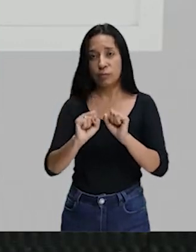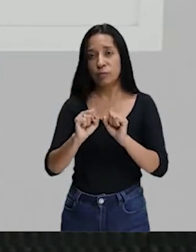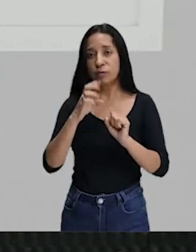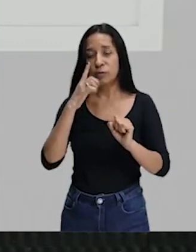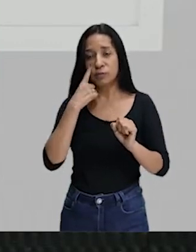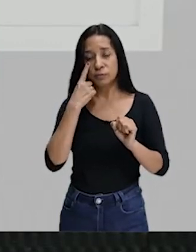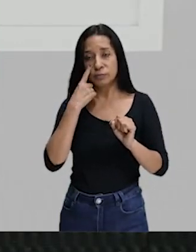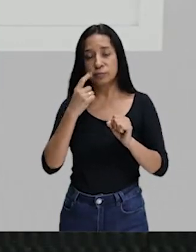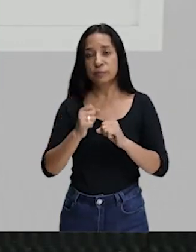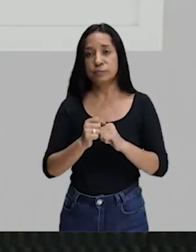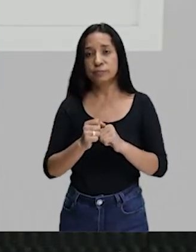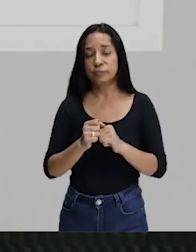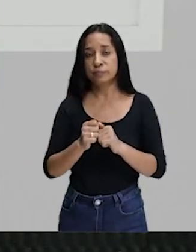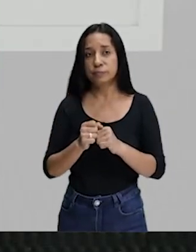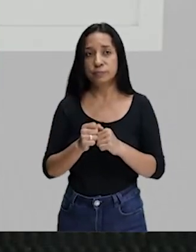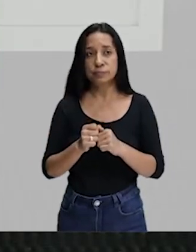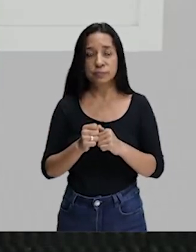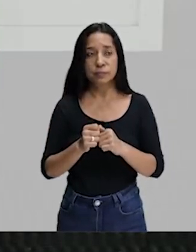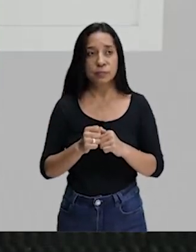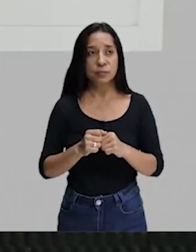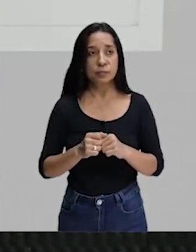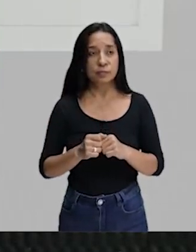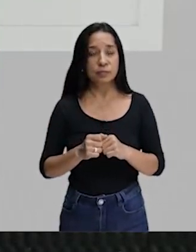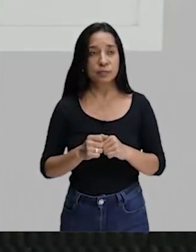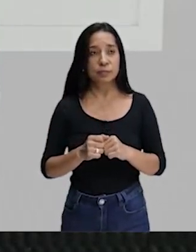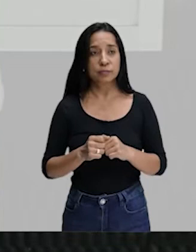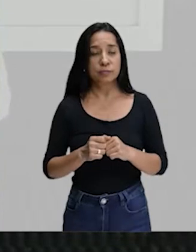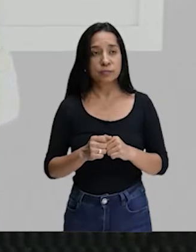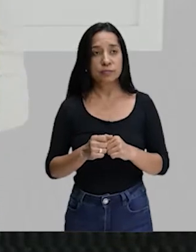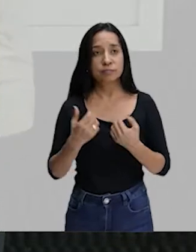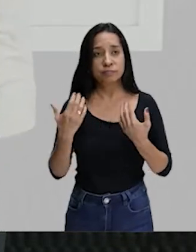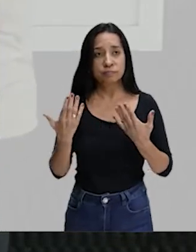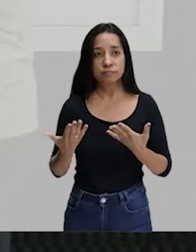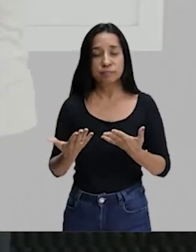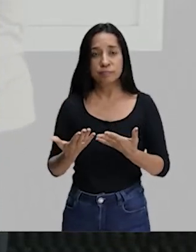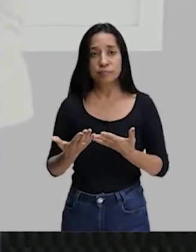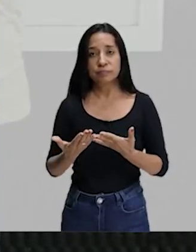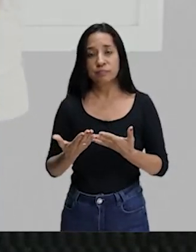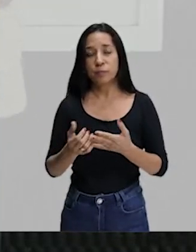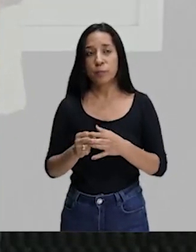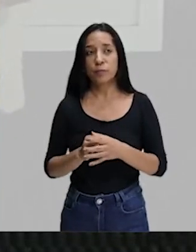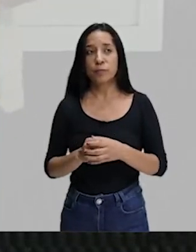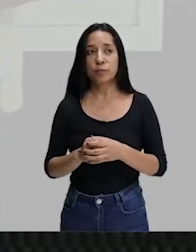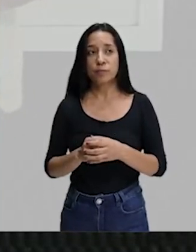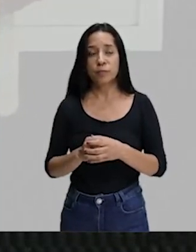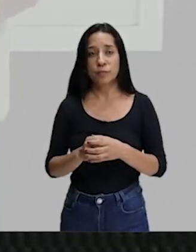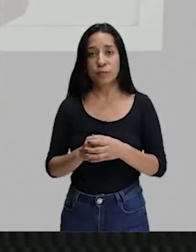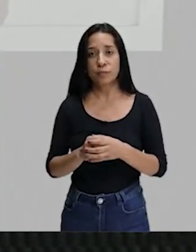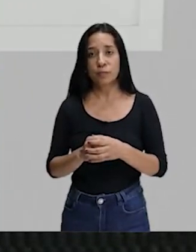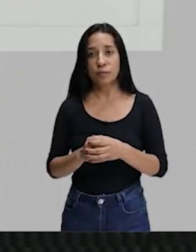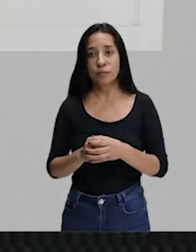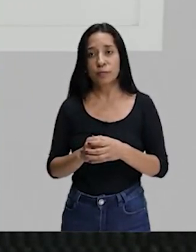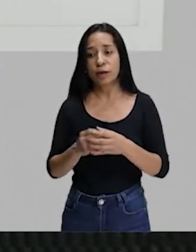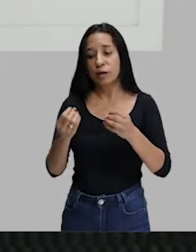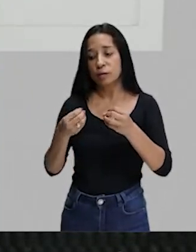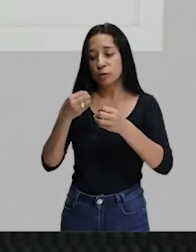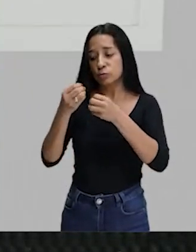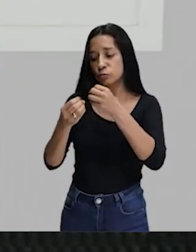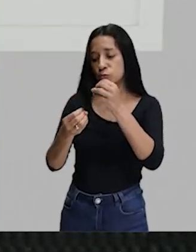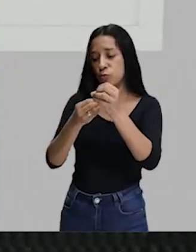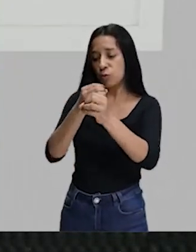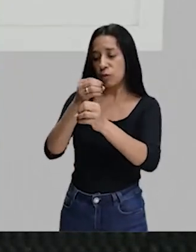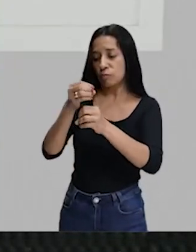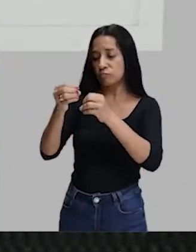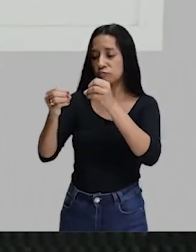fazer até essa anotação. Tá ok? Então, a condução térmica ela acontece nessa entrega, né, de